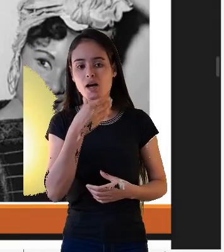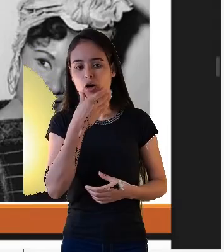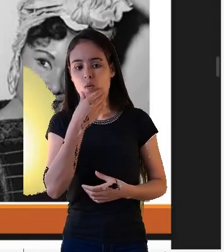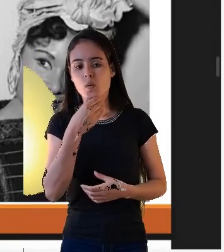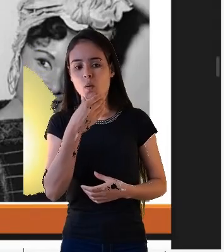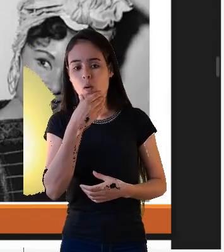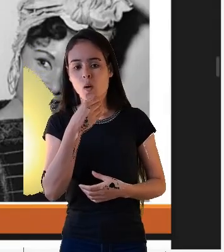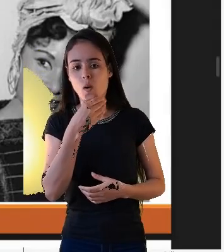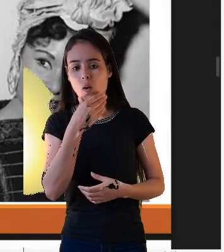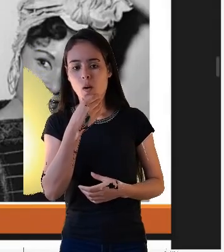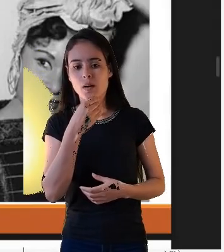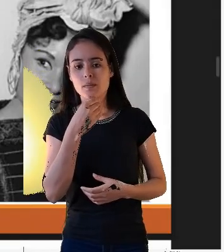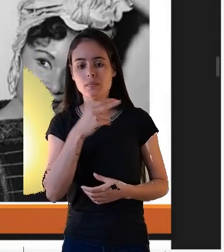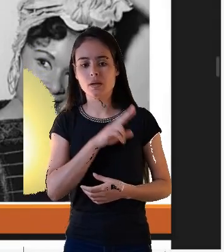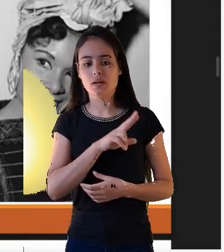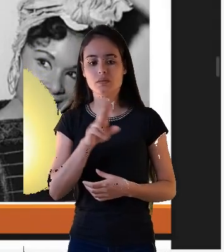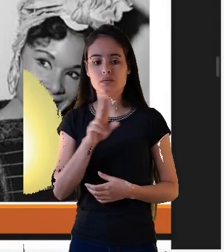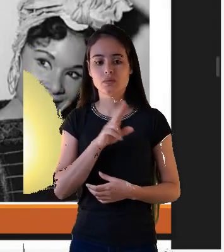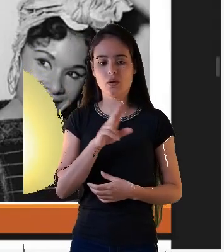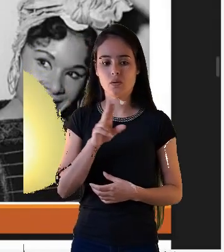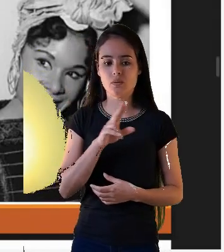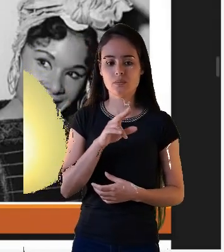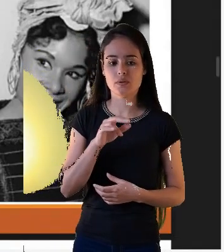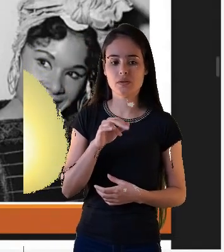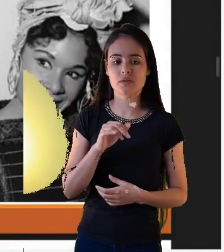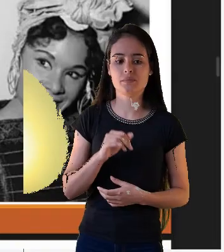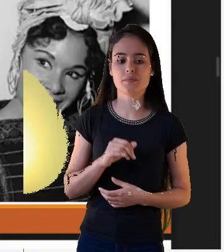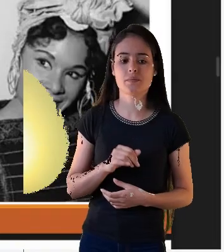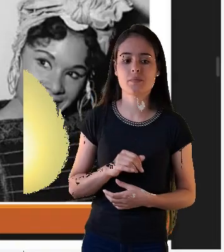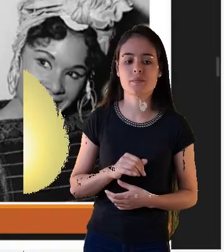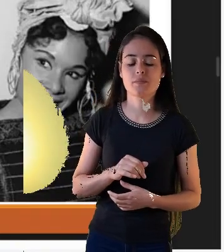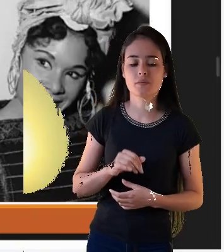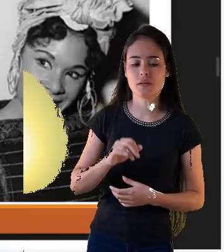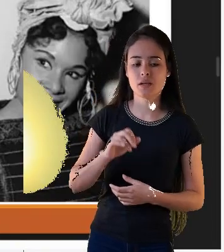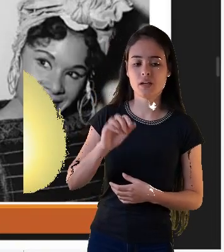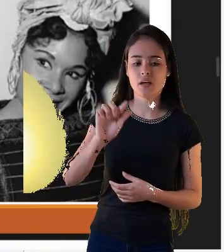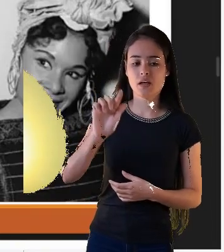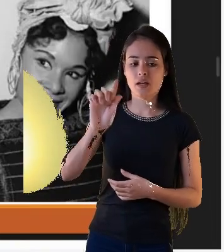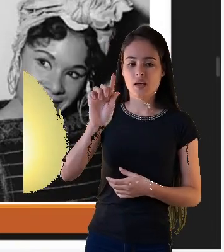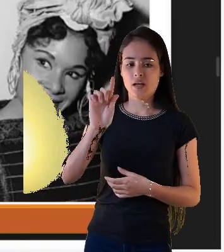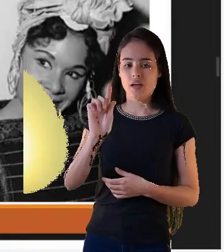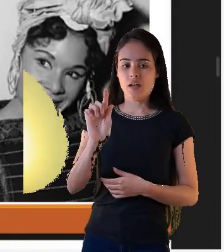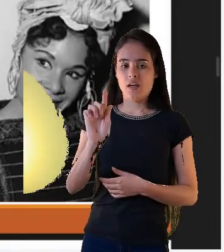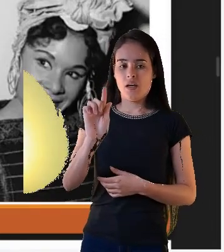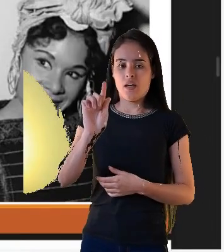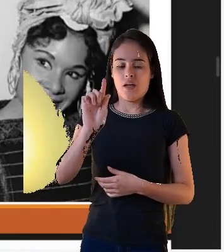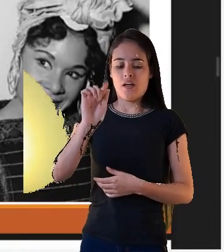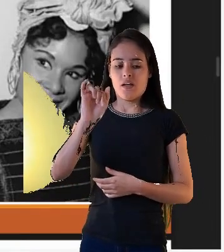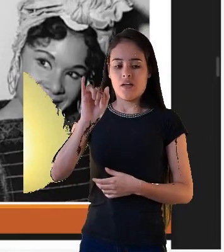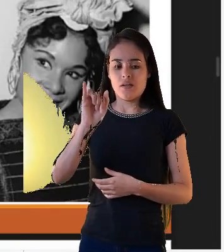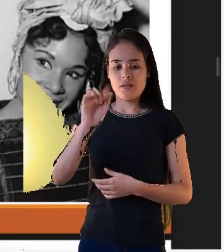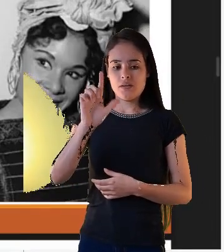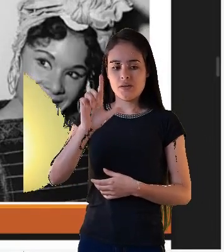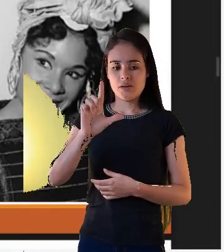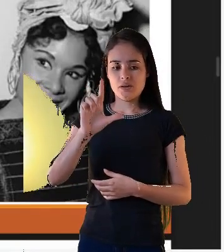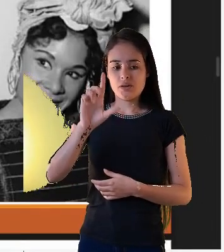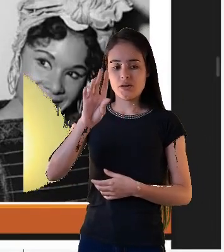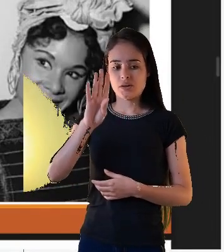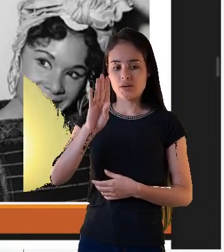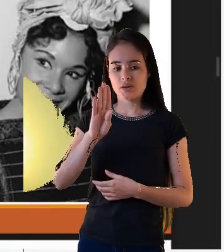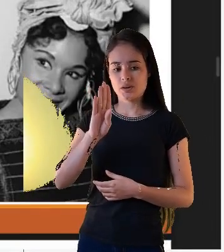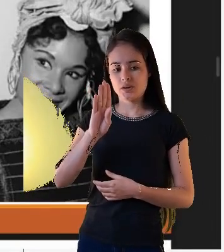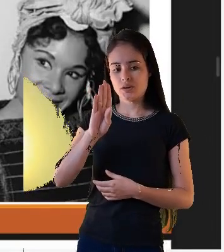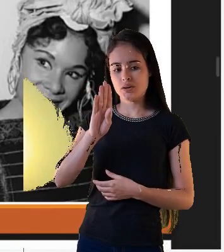muito feia, né? Ficou assim manchada, né? Então, o Gilberto Freire,